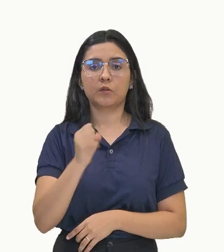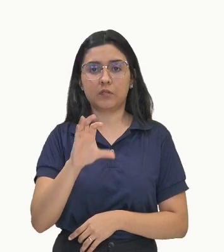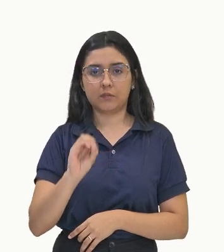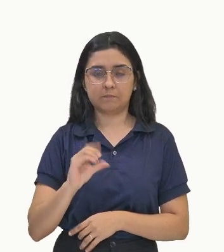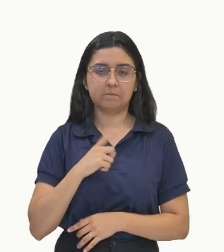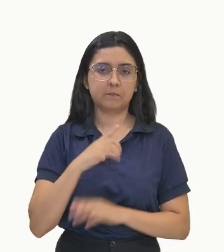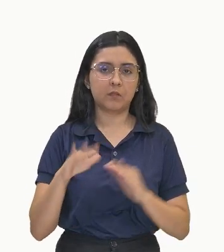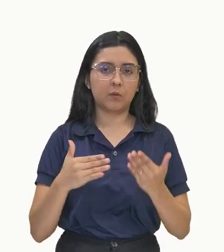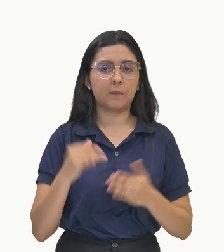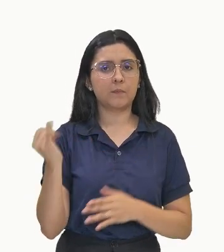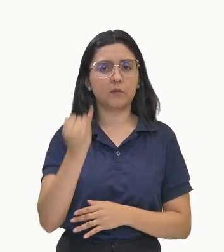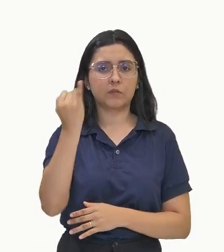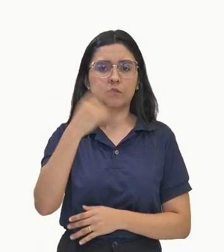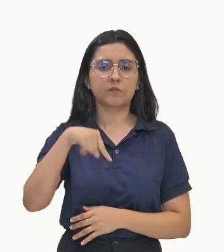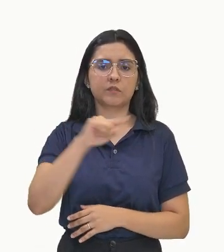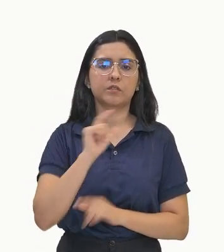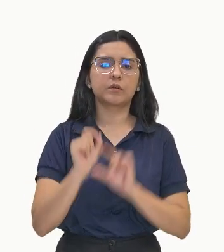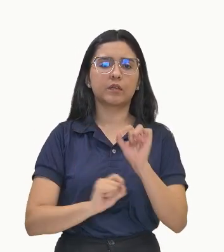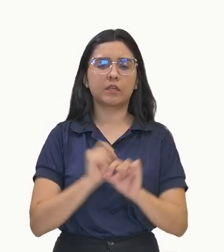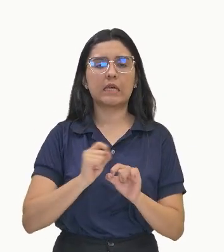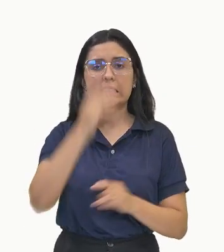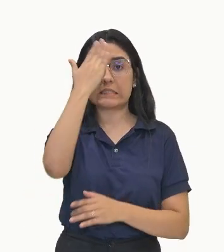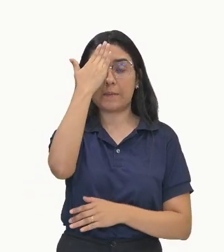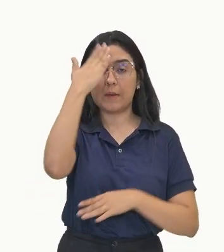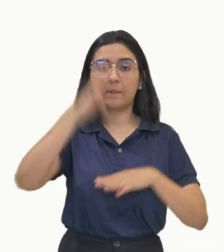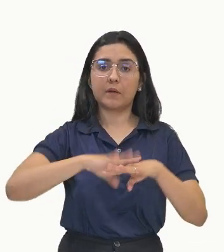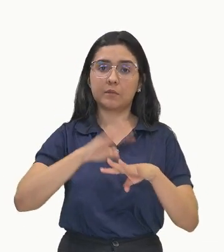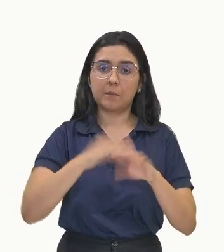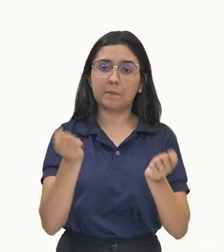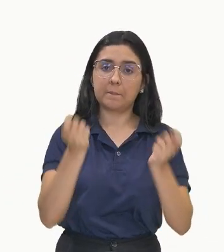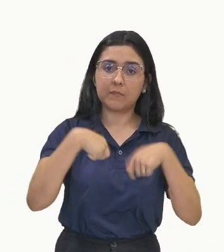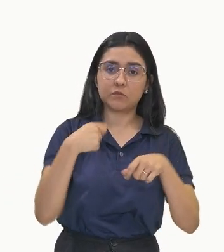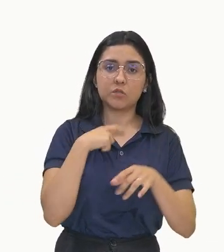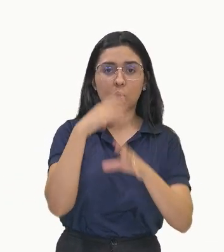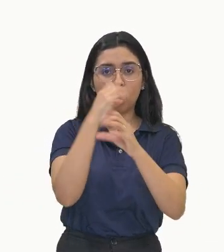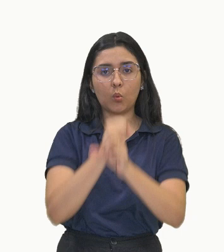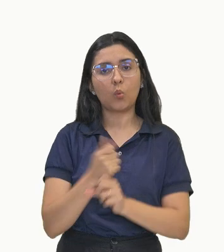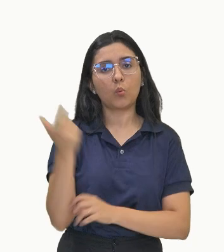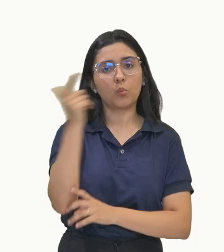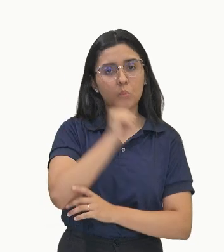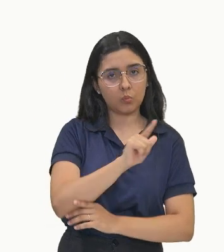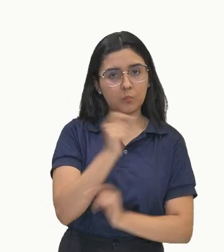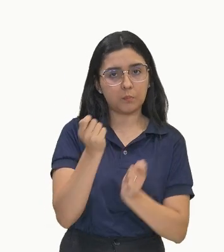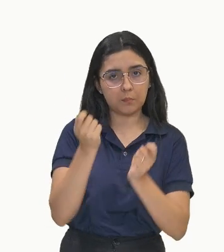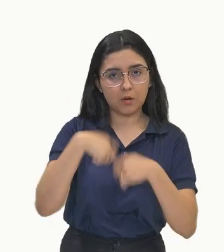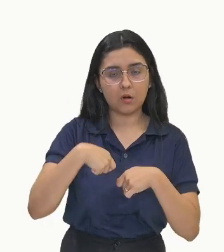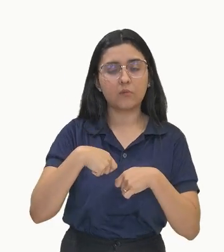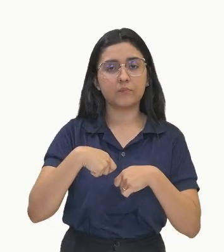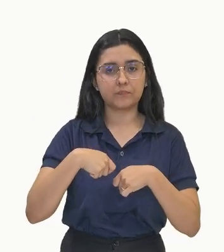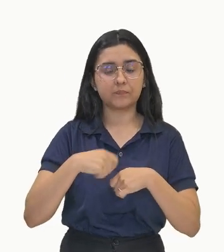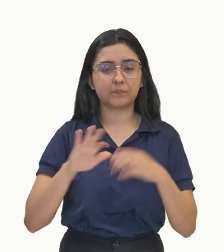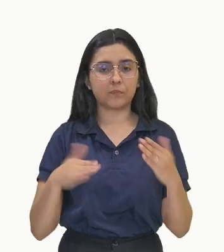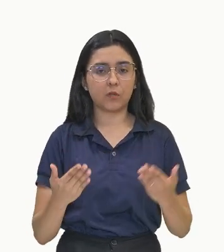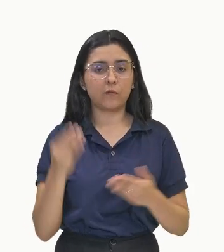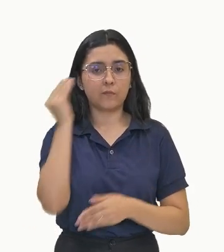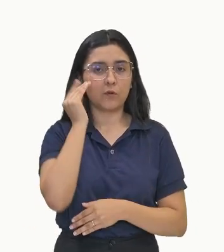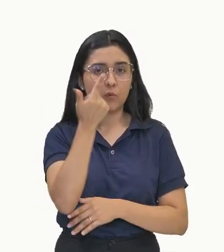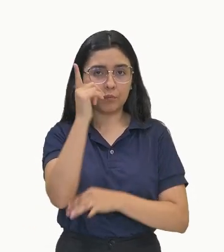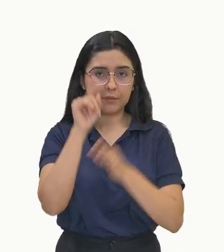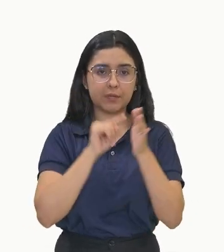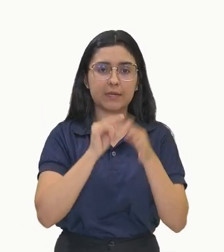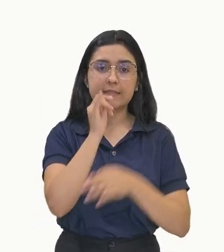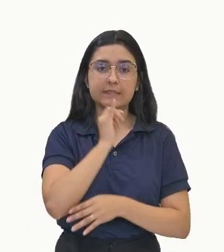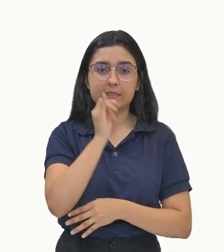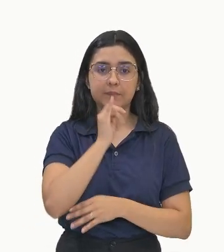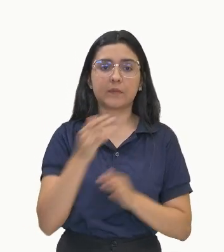muito importante você dominar a matemática para poder fazer esses cálculos. Vamos ver outro exemplo.